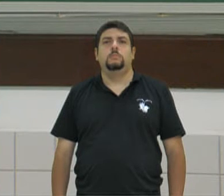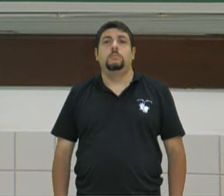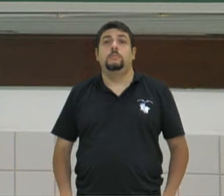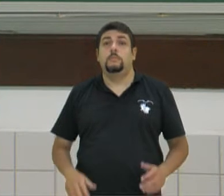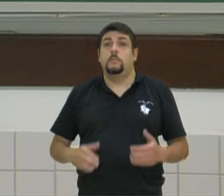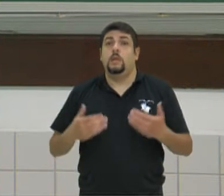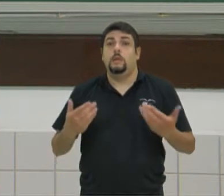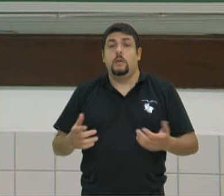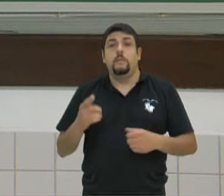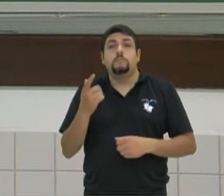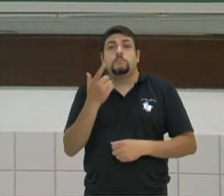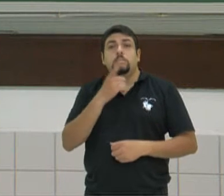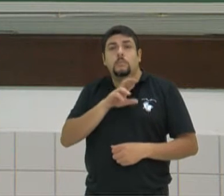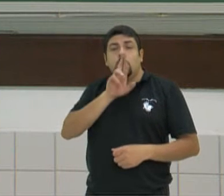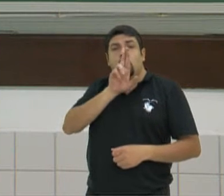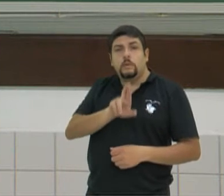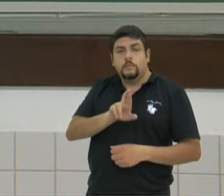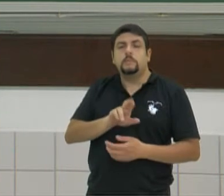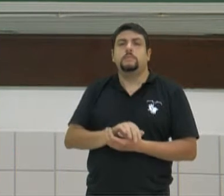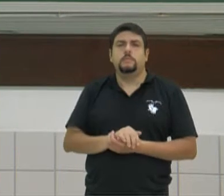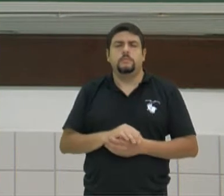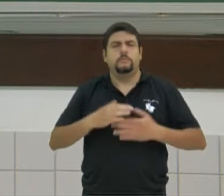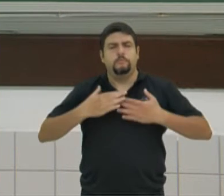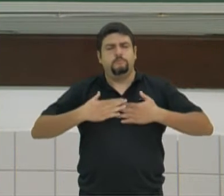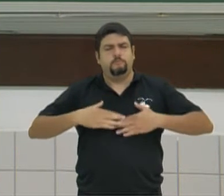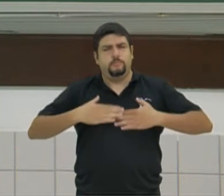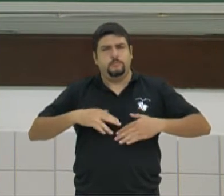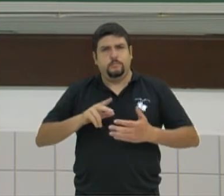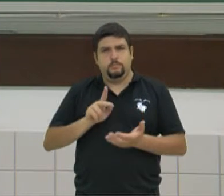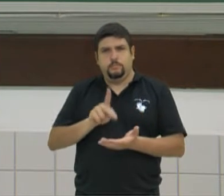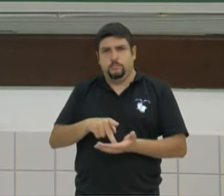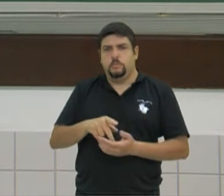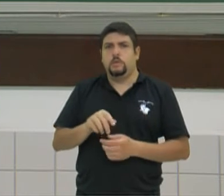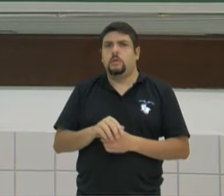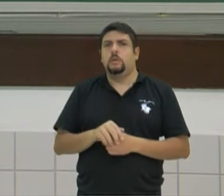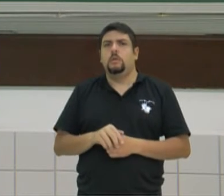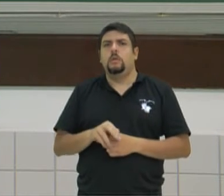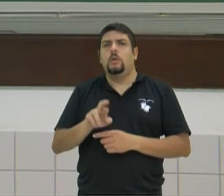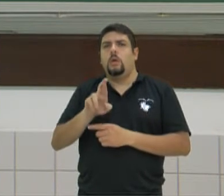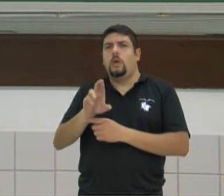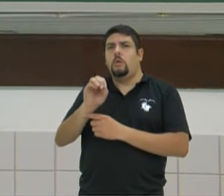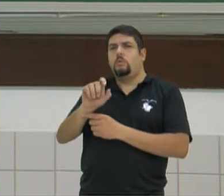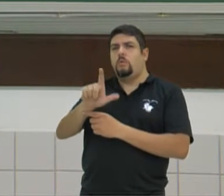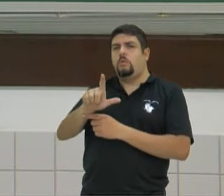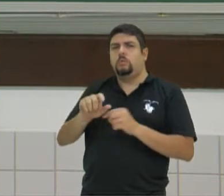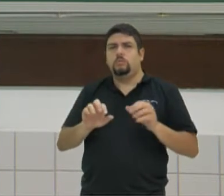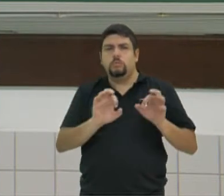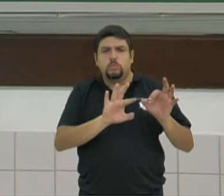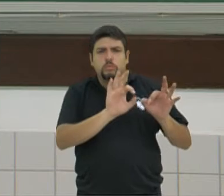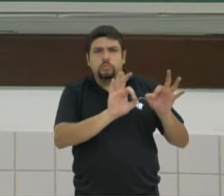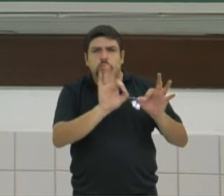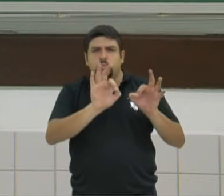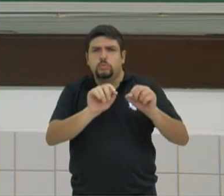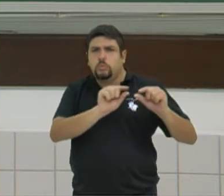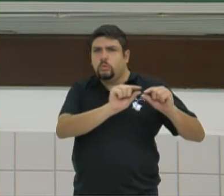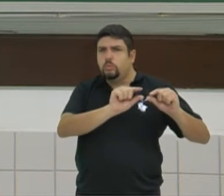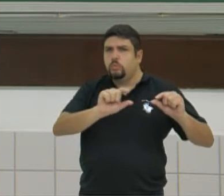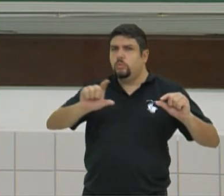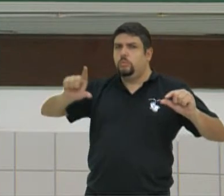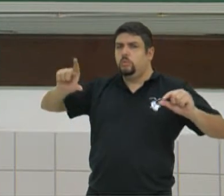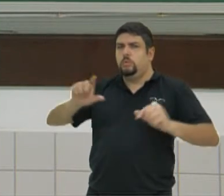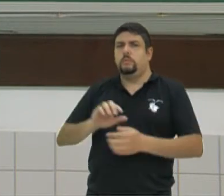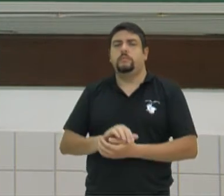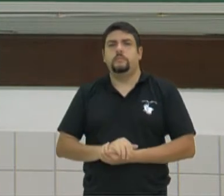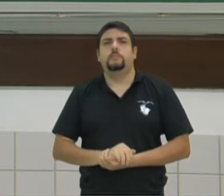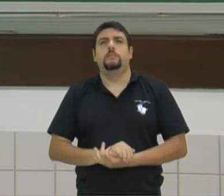Então, pessoal, conseguiram resolver o exercício? Bem tranquilo, né? É só fazer o rol, é só você colocar os dados em ordem crescente. Vamos conferir como é que ficou?